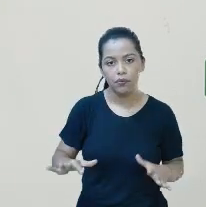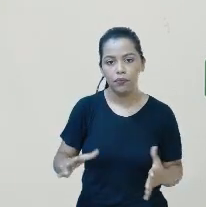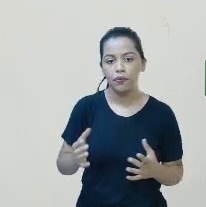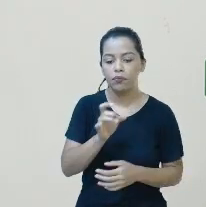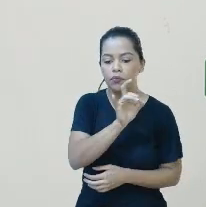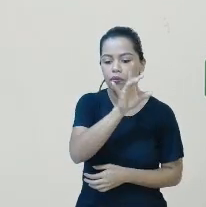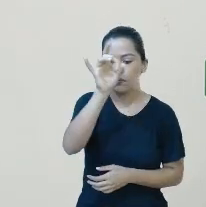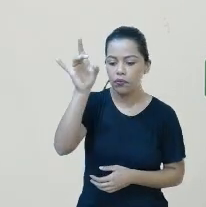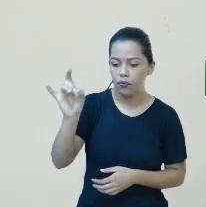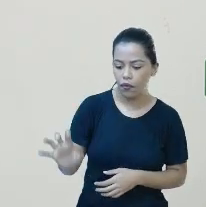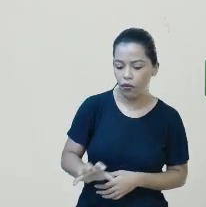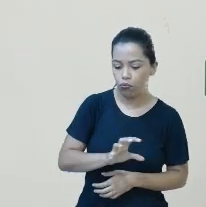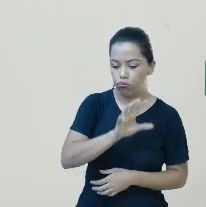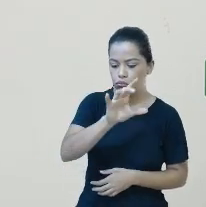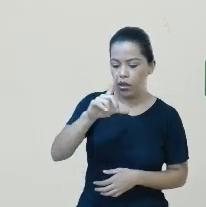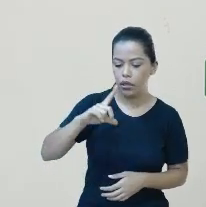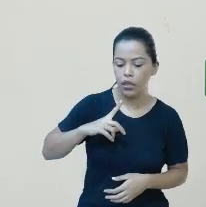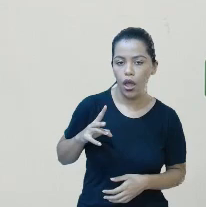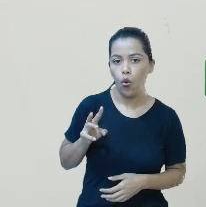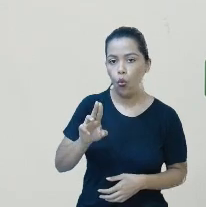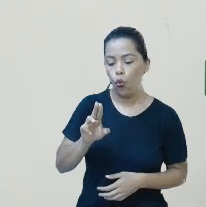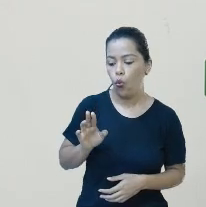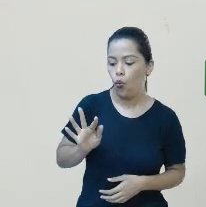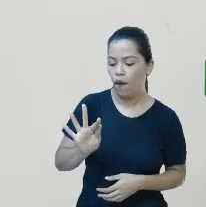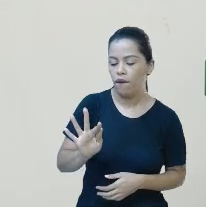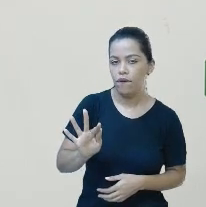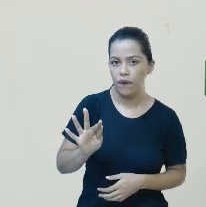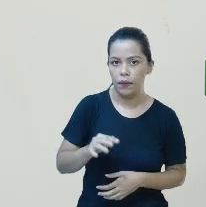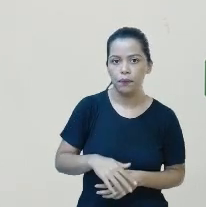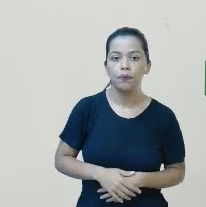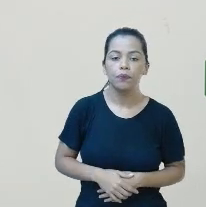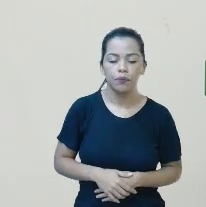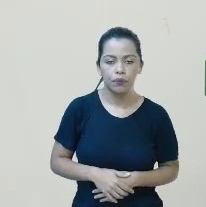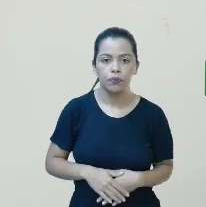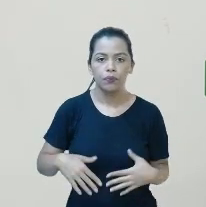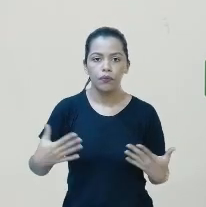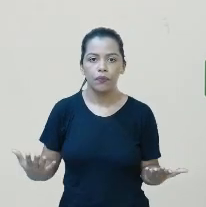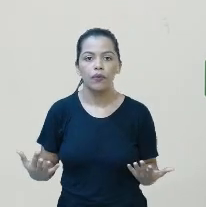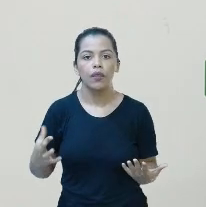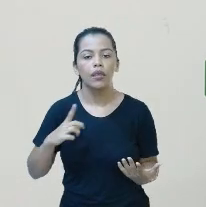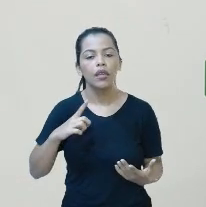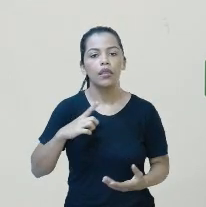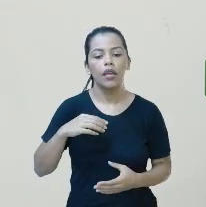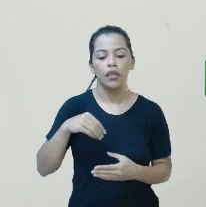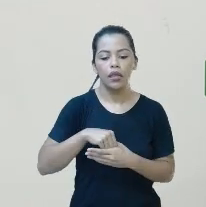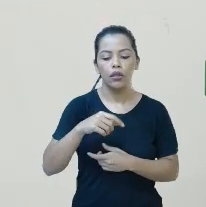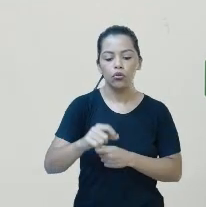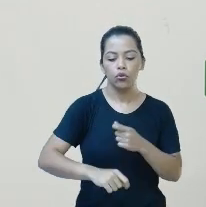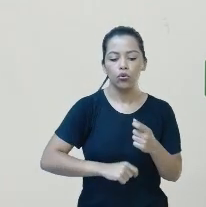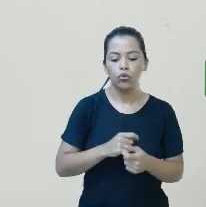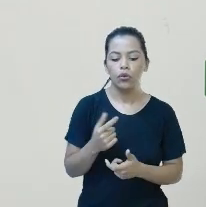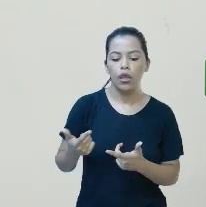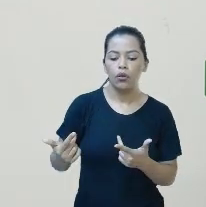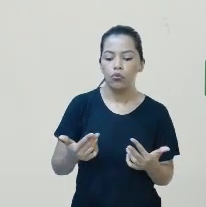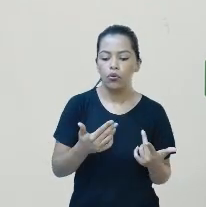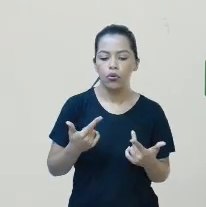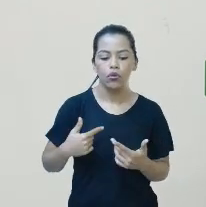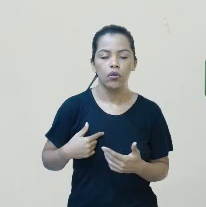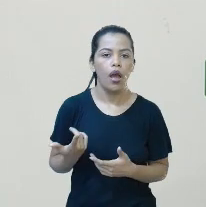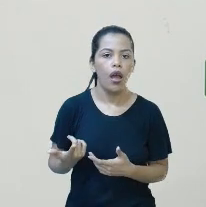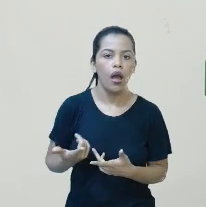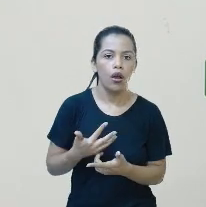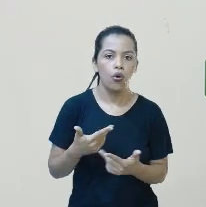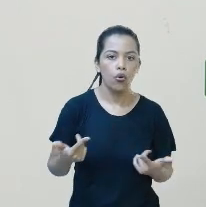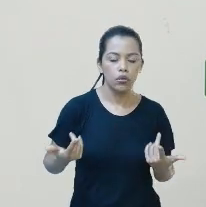é formada por unidades federativas, que apresentam semelhanças em relação aos